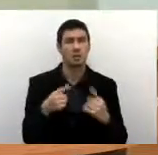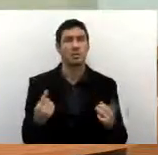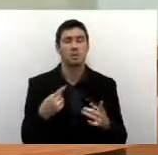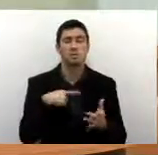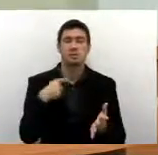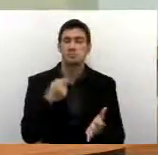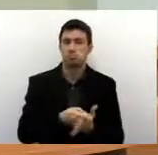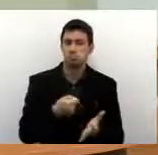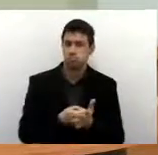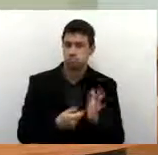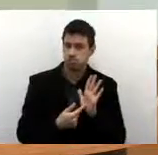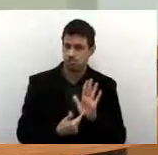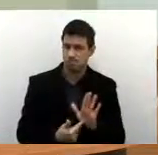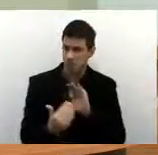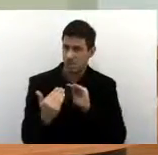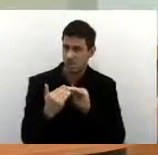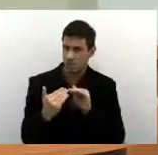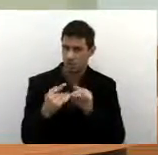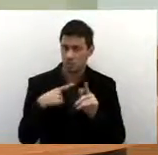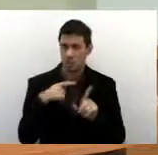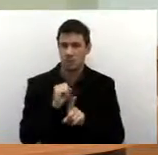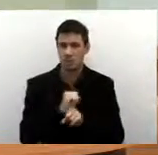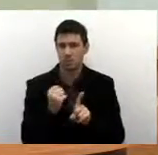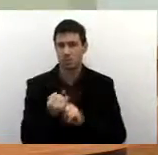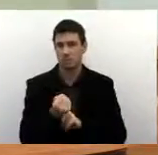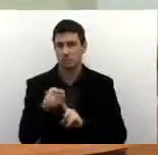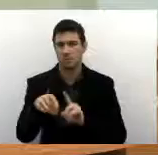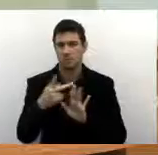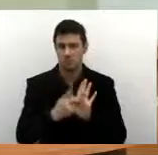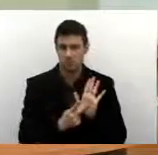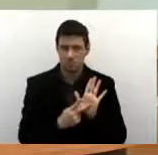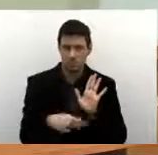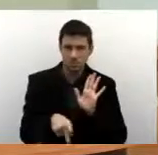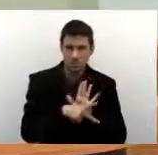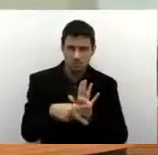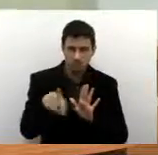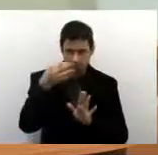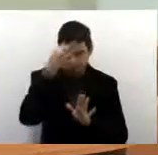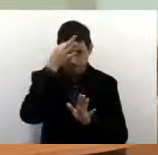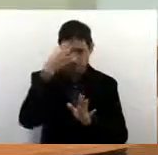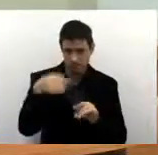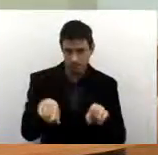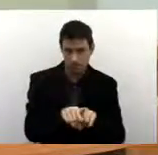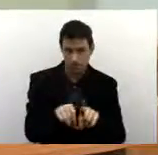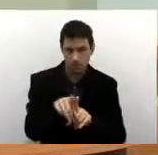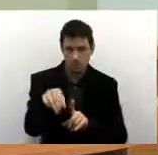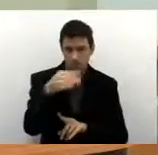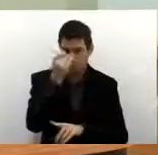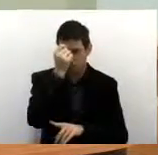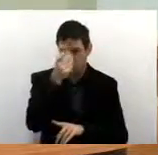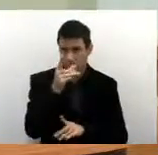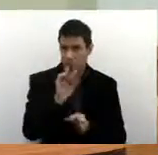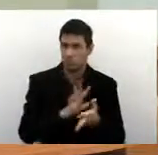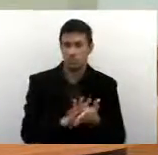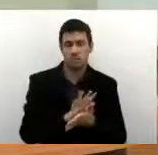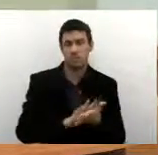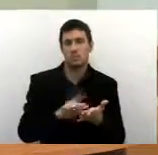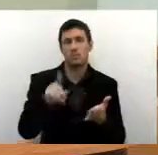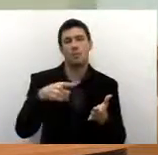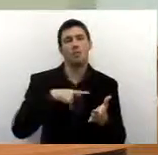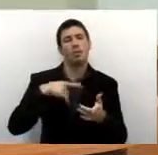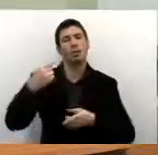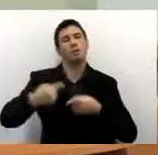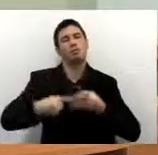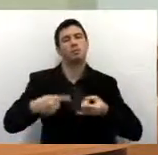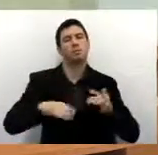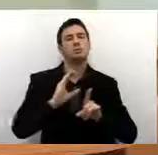com o vereador e a sociedade, aquele plano, na mente daquele secretário, não é o ideal. O ideal seria discutir com a